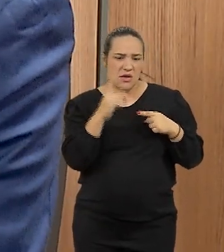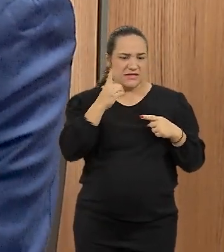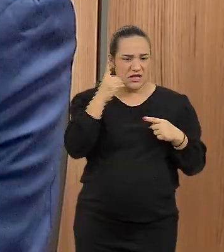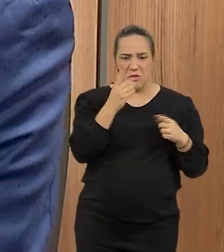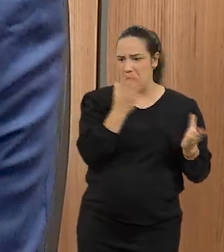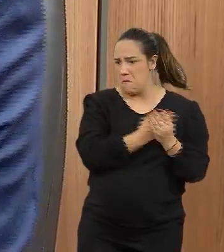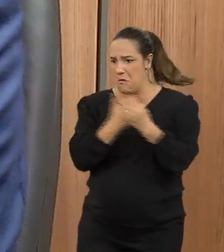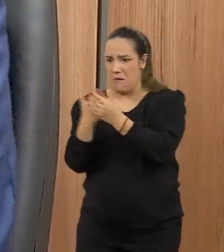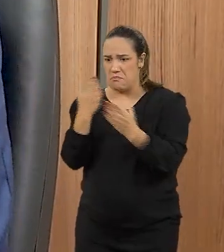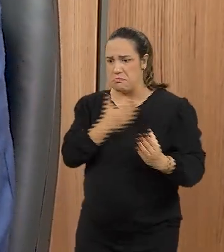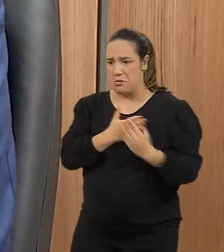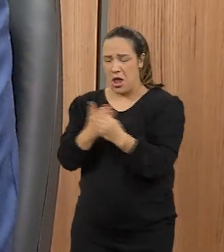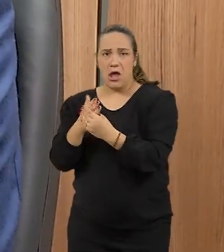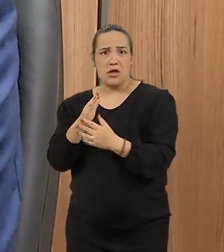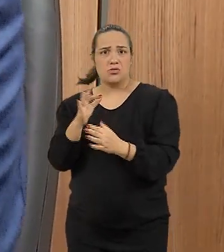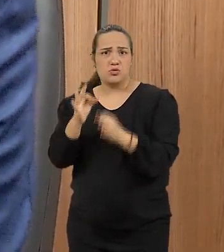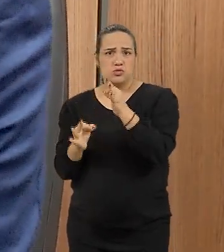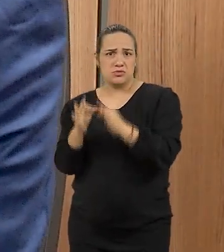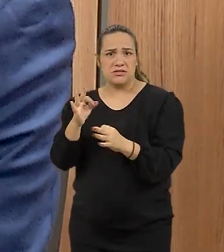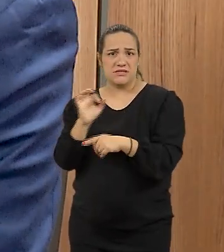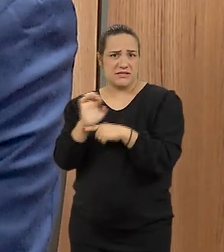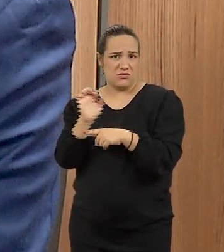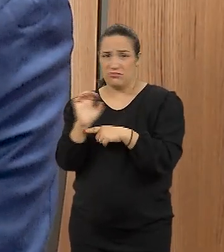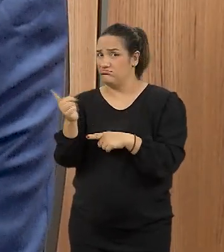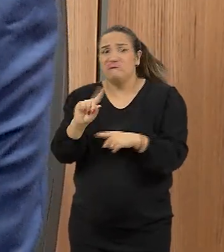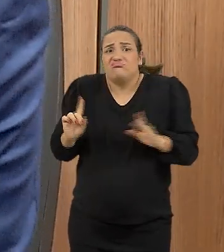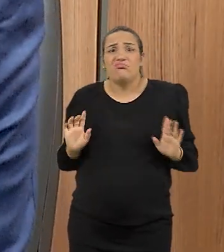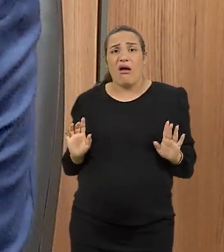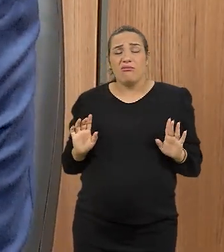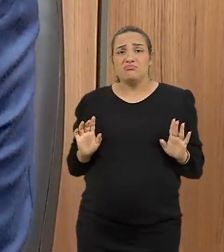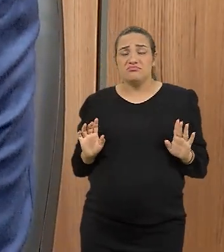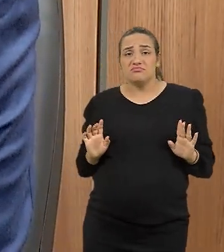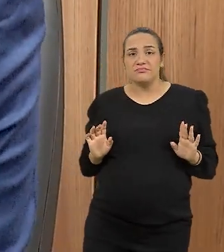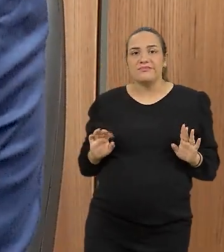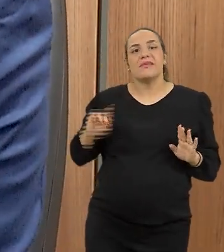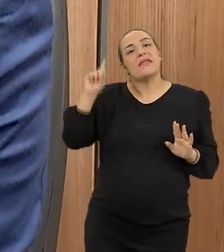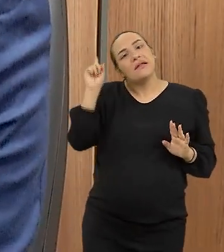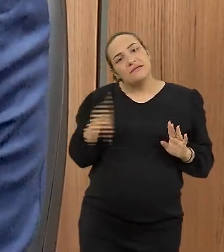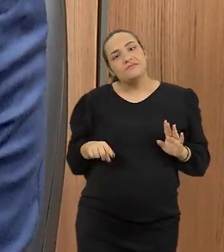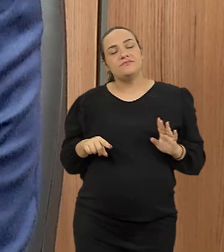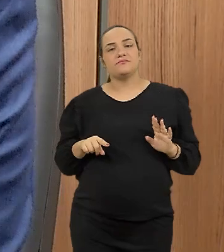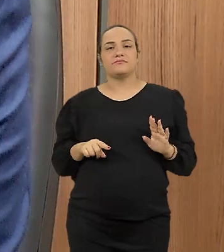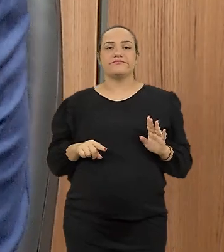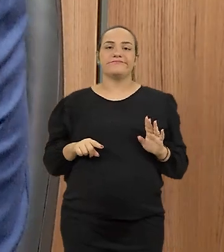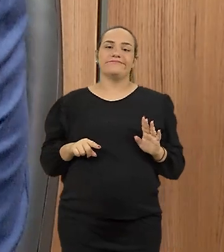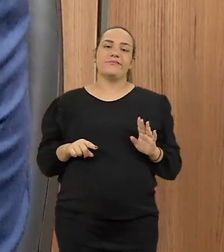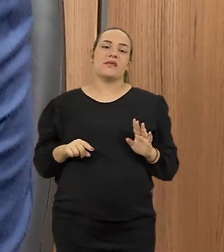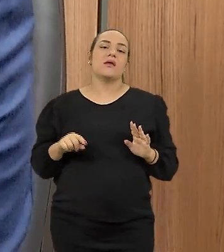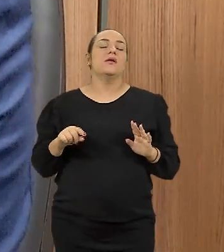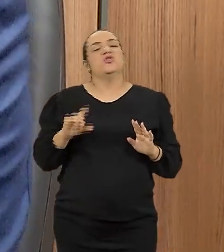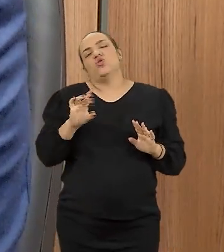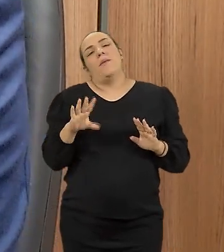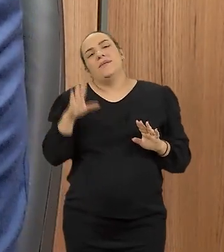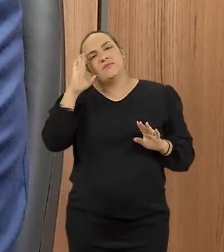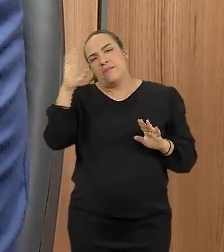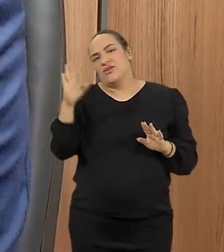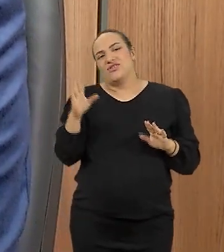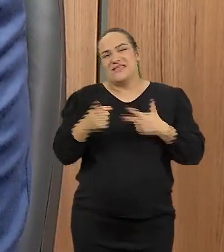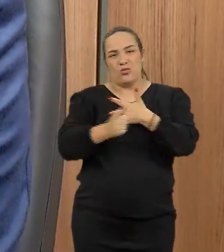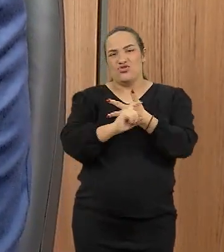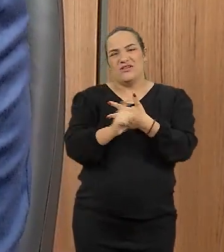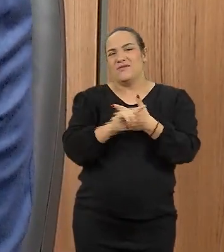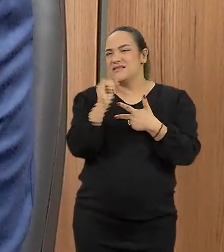Estado, especialmente da política legislativa. Nós temos uma judicialização forte da política do Executivo, nas questões de